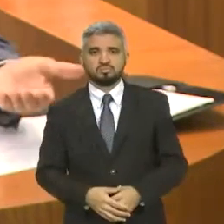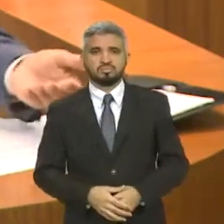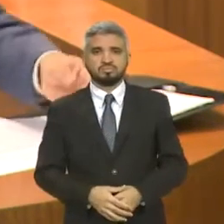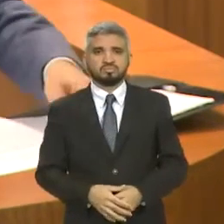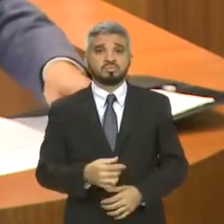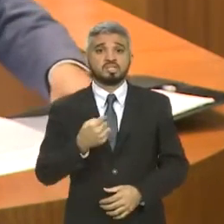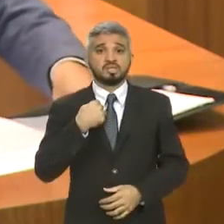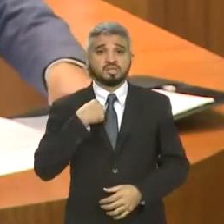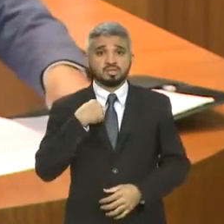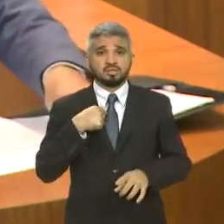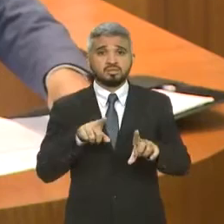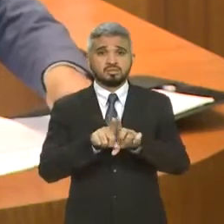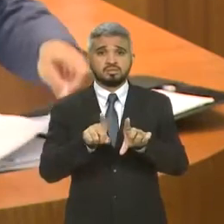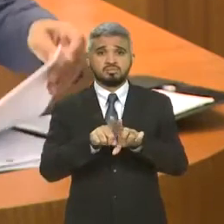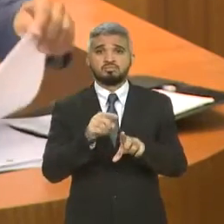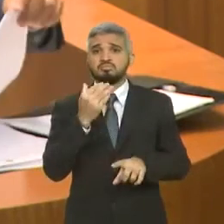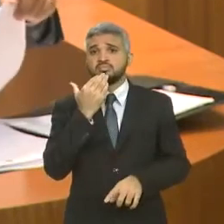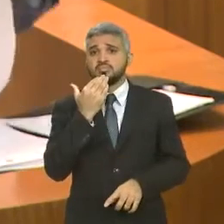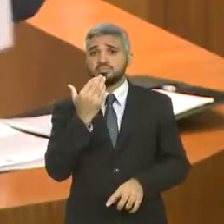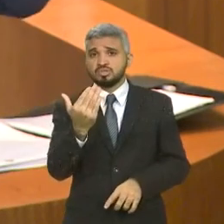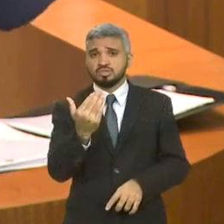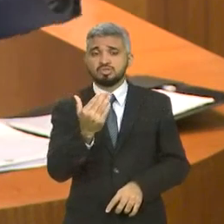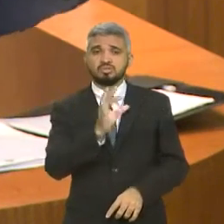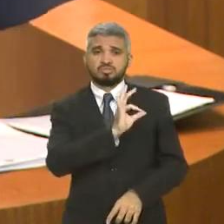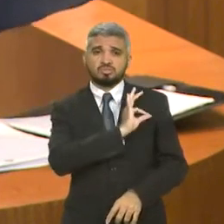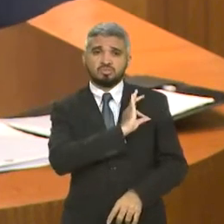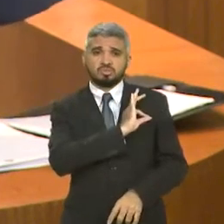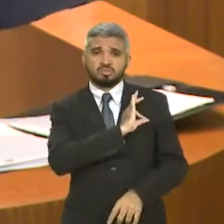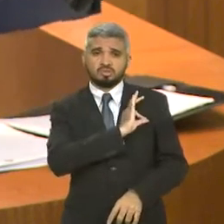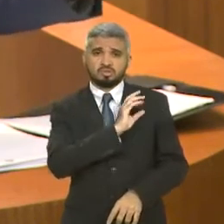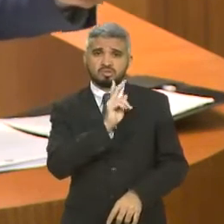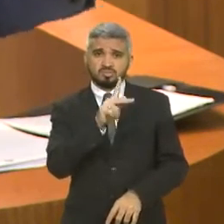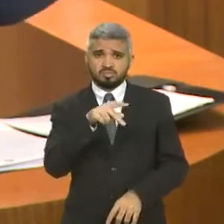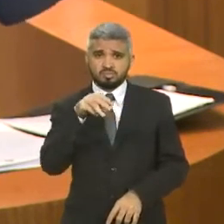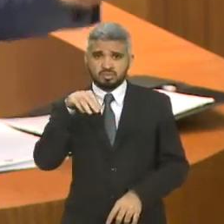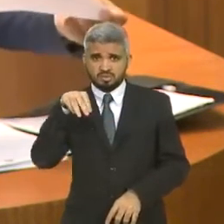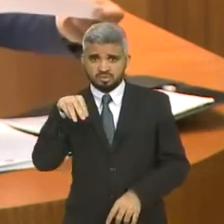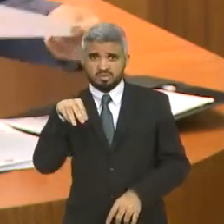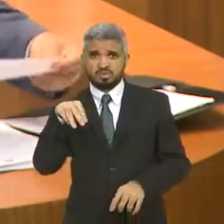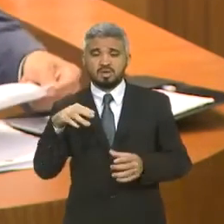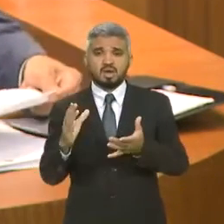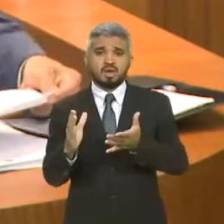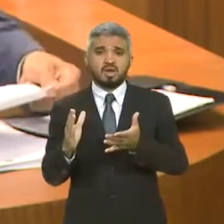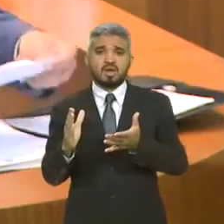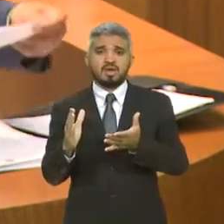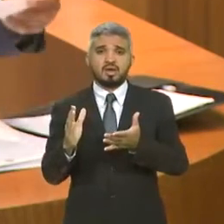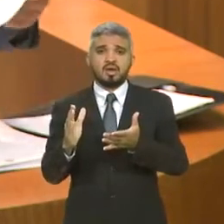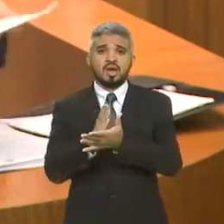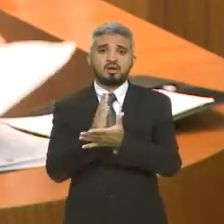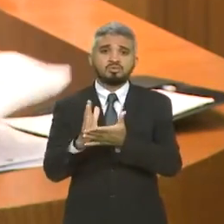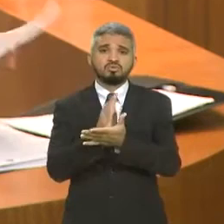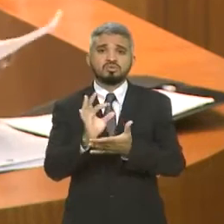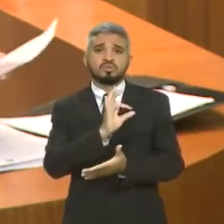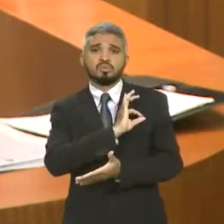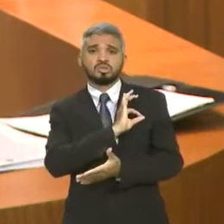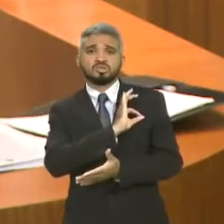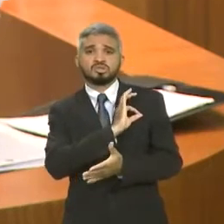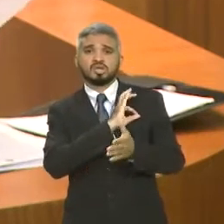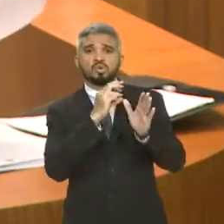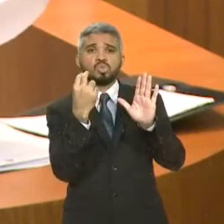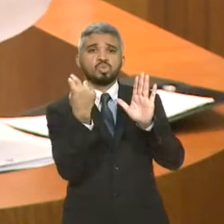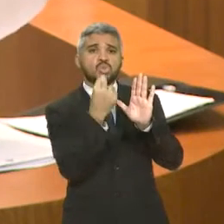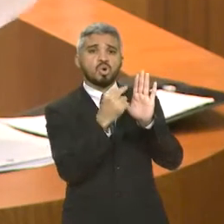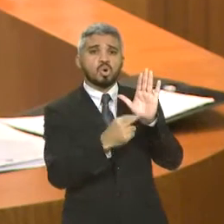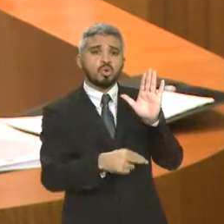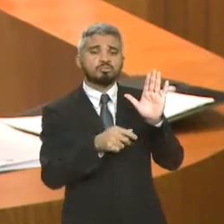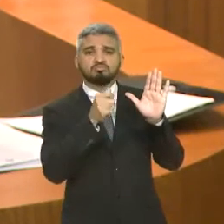possa informar a relação dos militares que não entraram para a promoção e quais os motivos. Nós estamos acompanhando